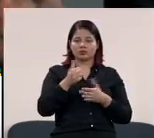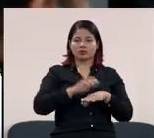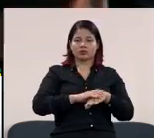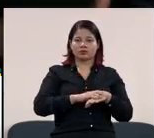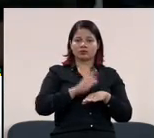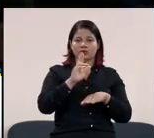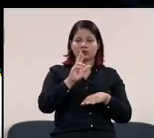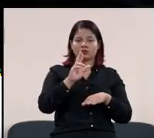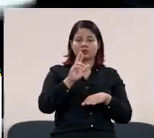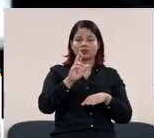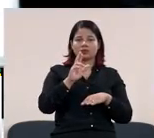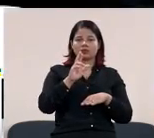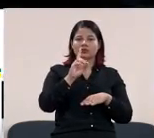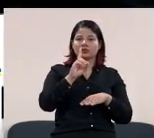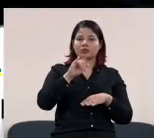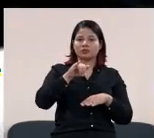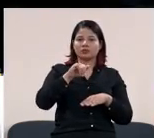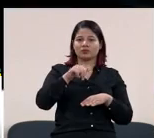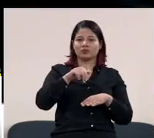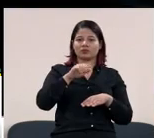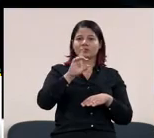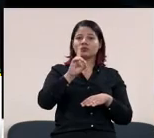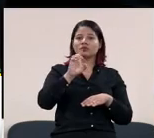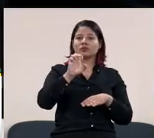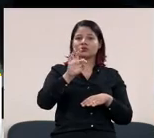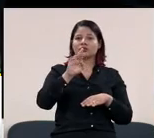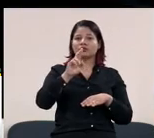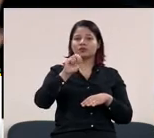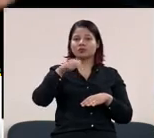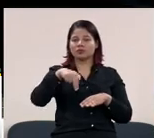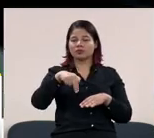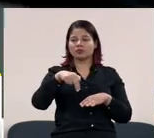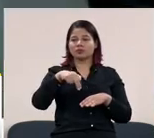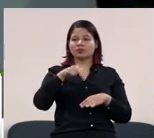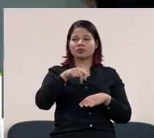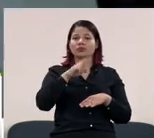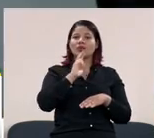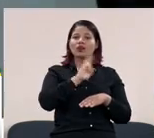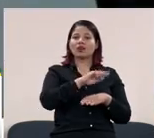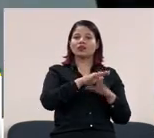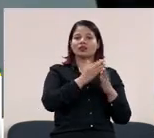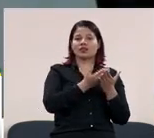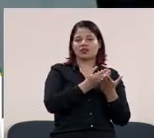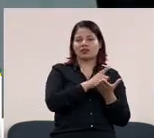3.461/2019 do Departamento Estadual de Trânsito do Amapá, em atenção ao requerimento